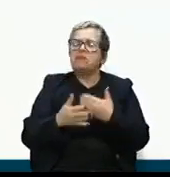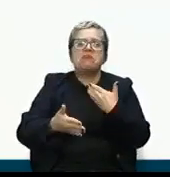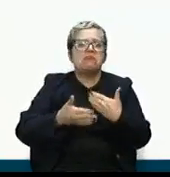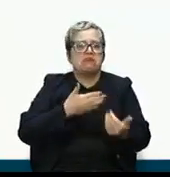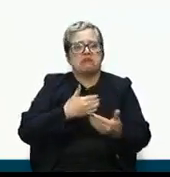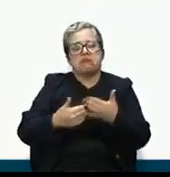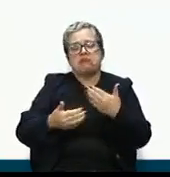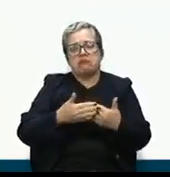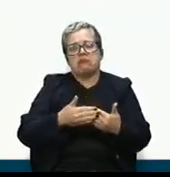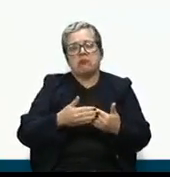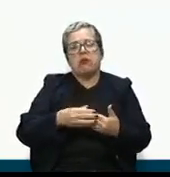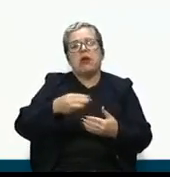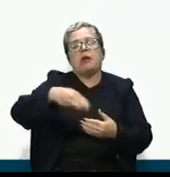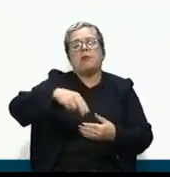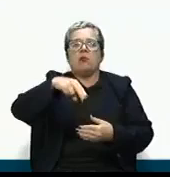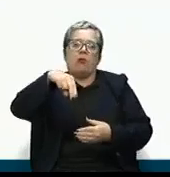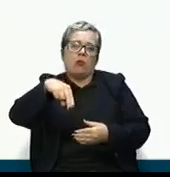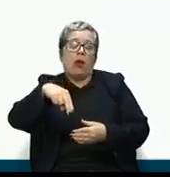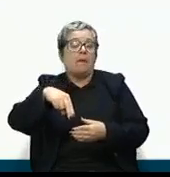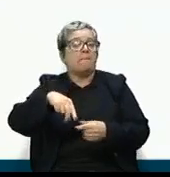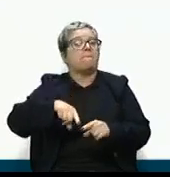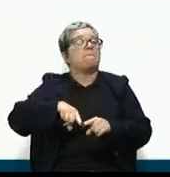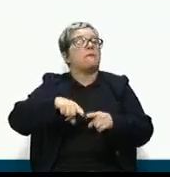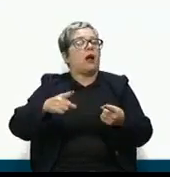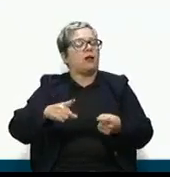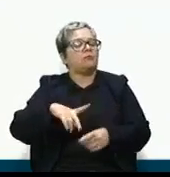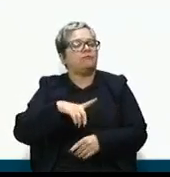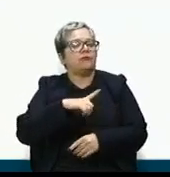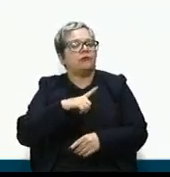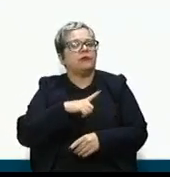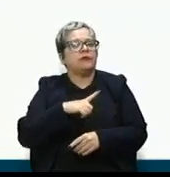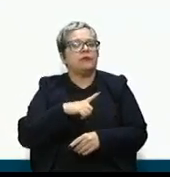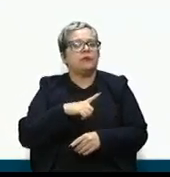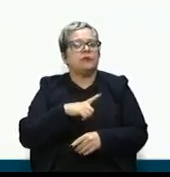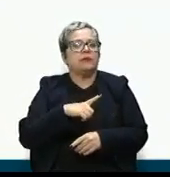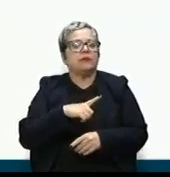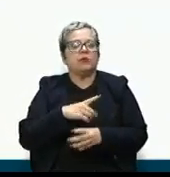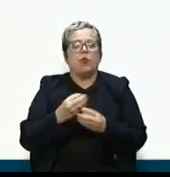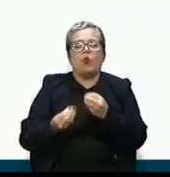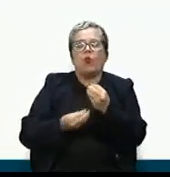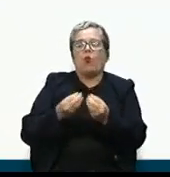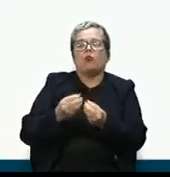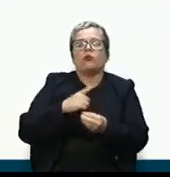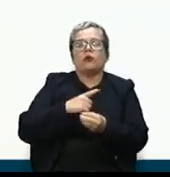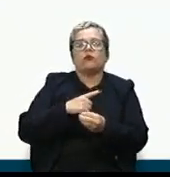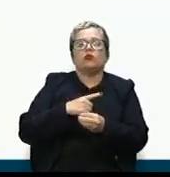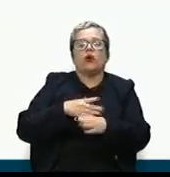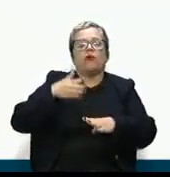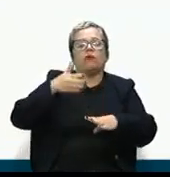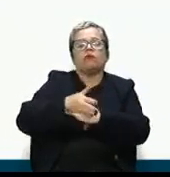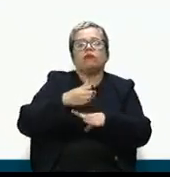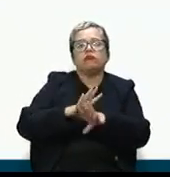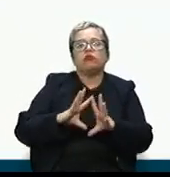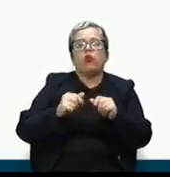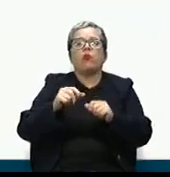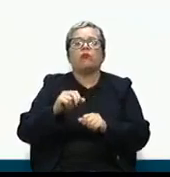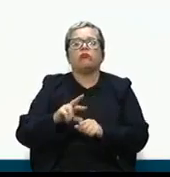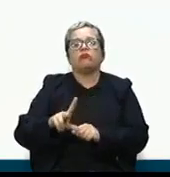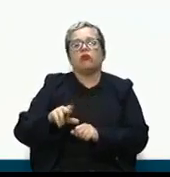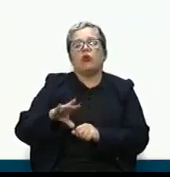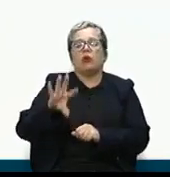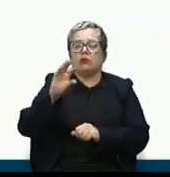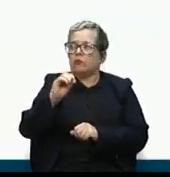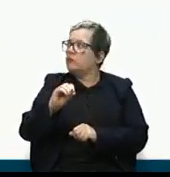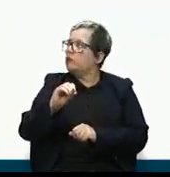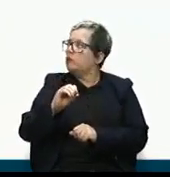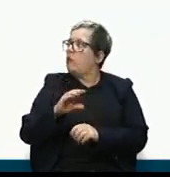qualquer tipo M por N, desde que tenha satisfeito essa condição, ó. Todas as entradas são iguais a